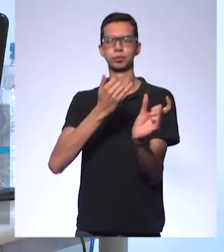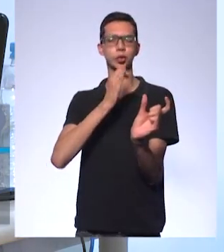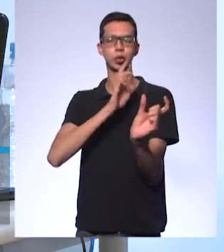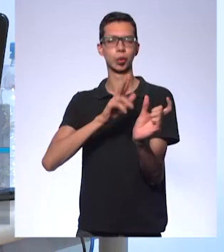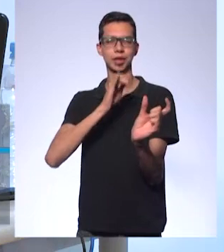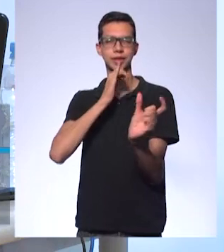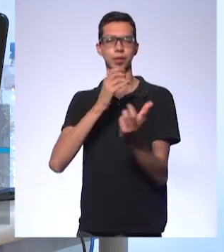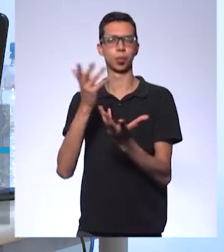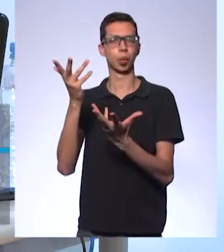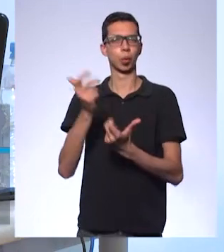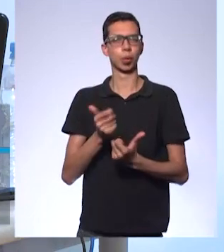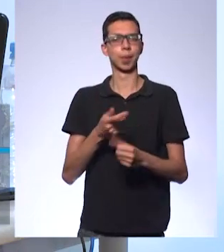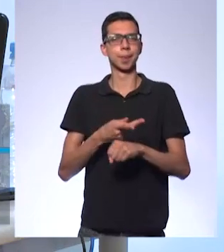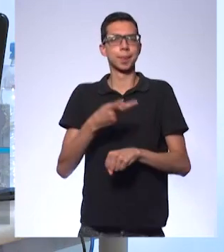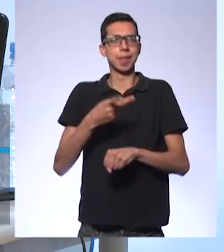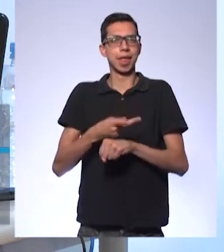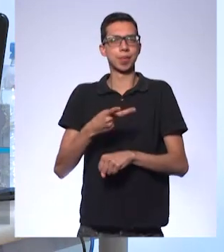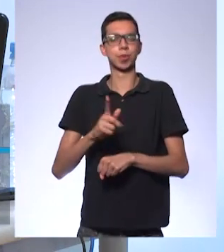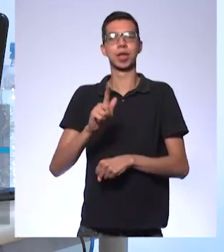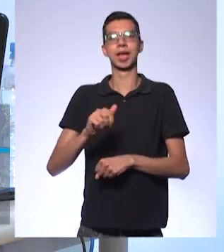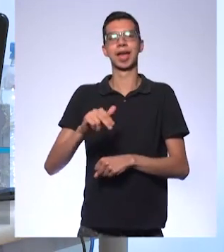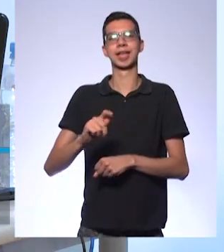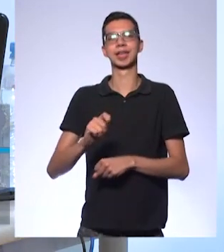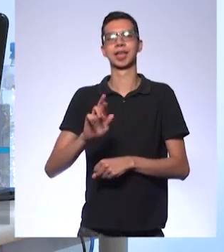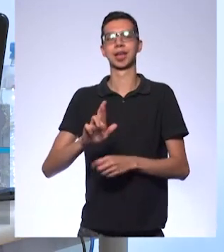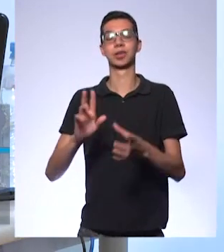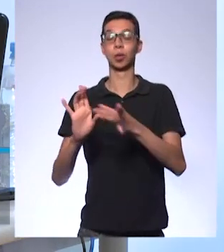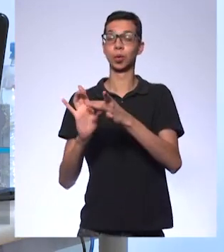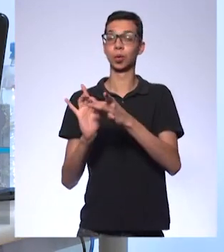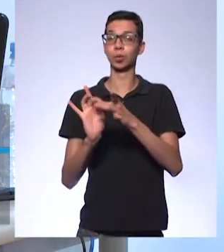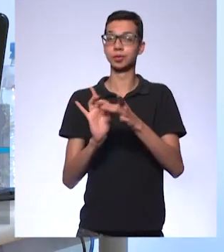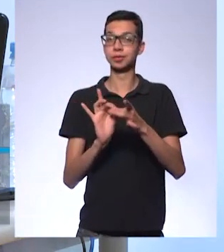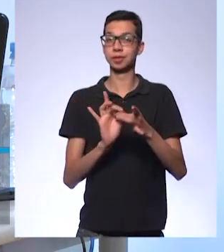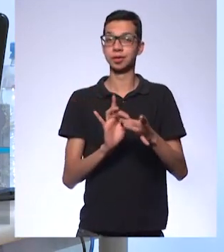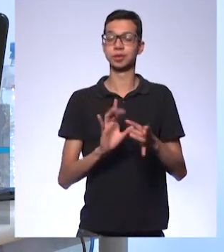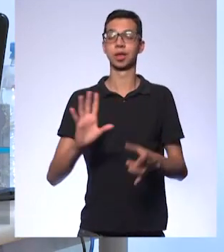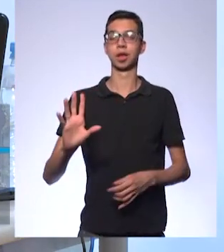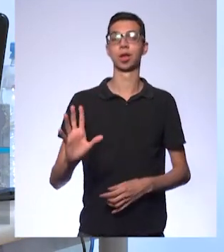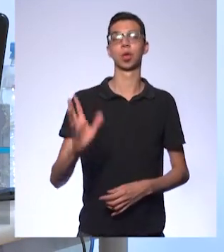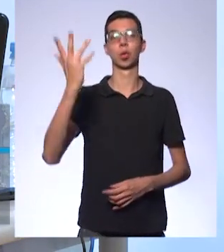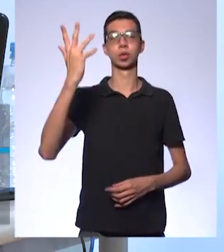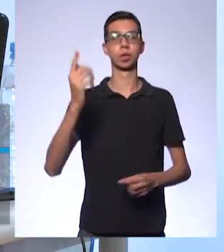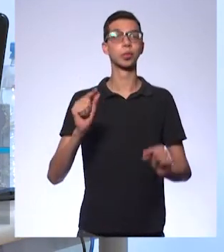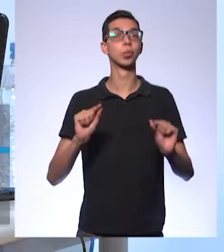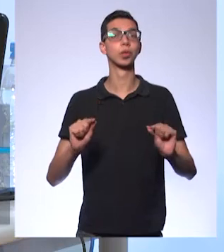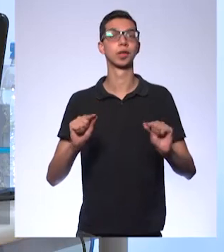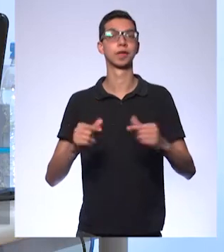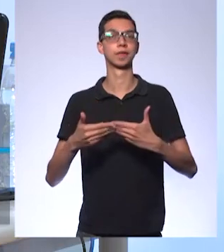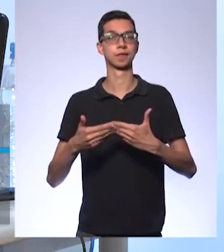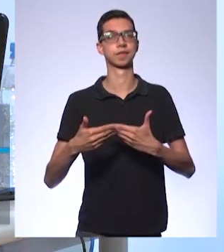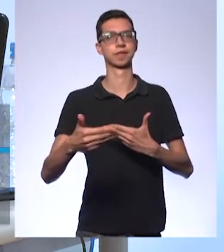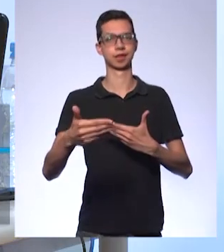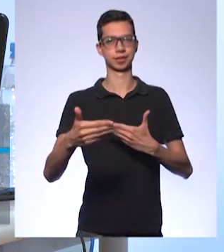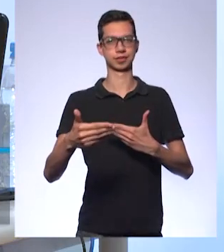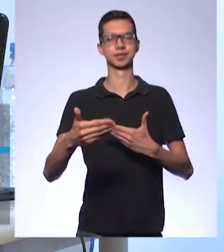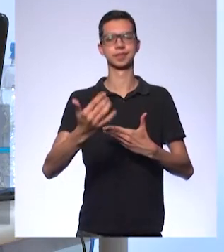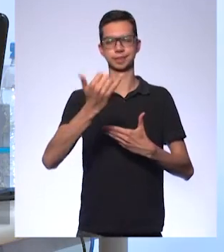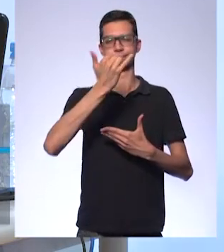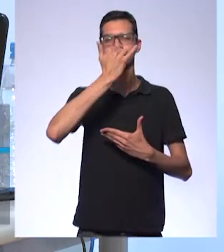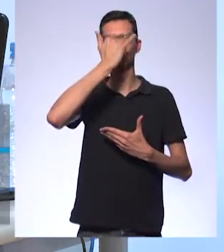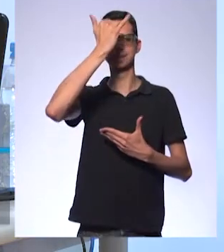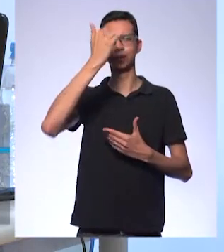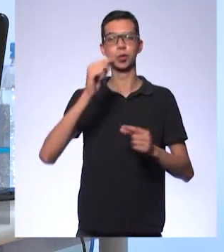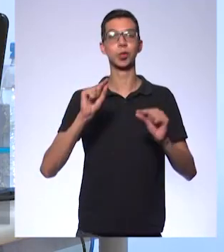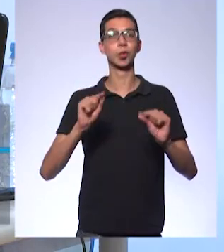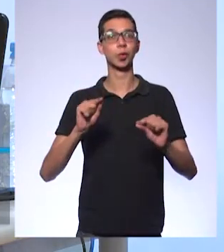ganhar enquanto prêmio, não é, gente? O que pode acontecer, o que vem de consequência.